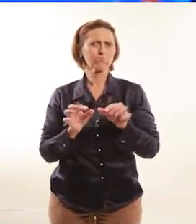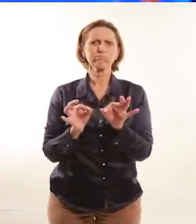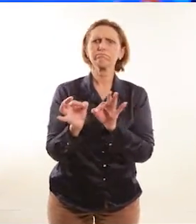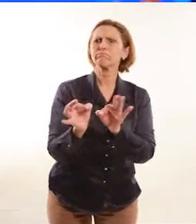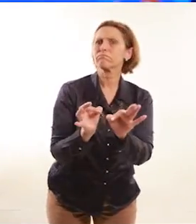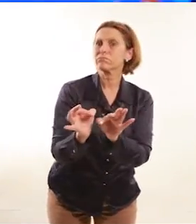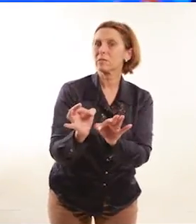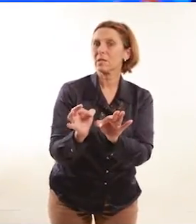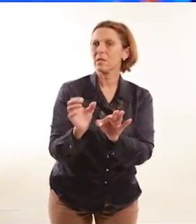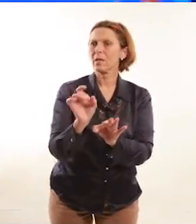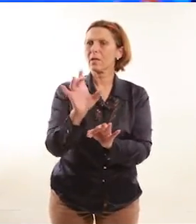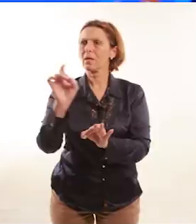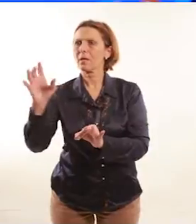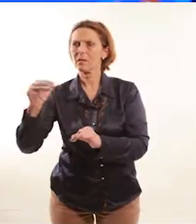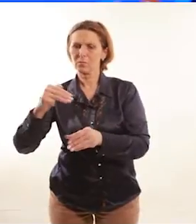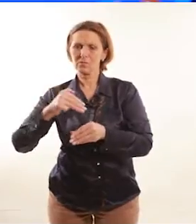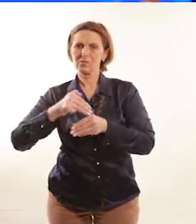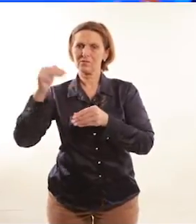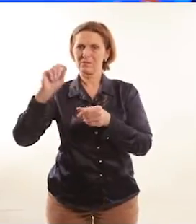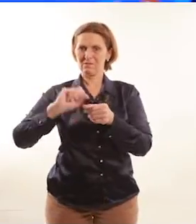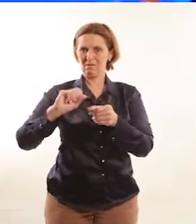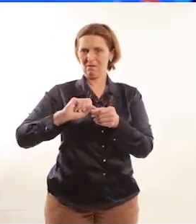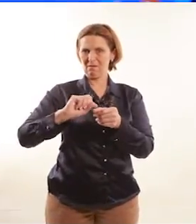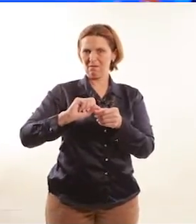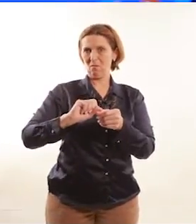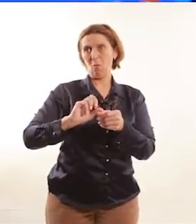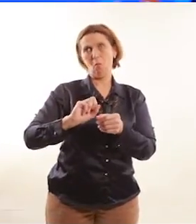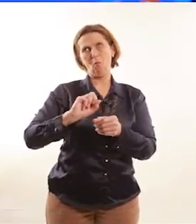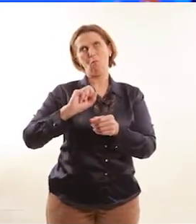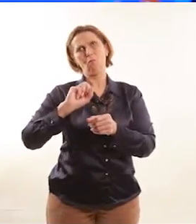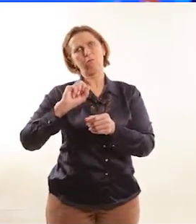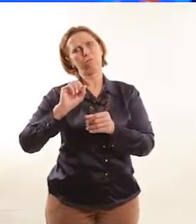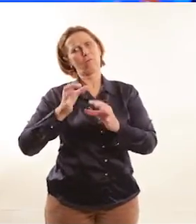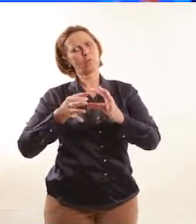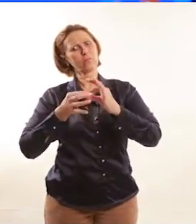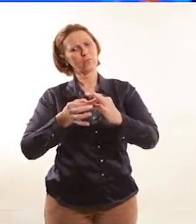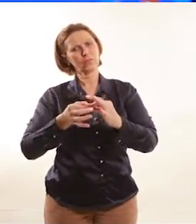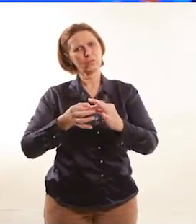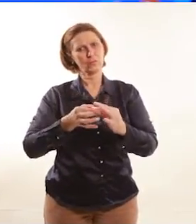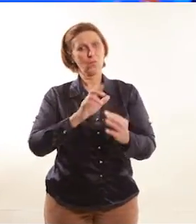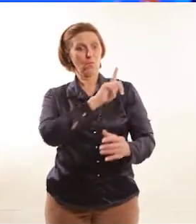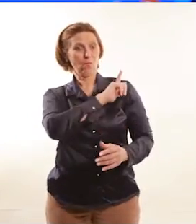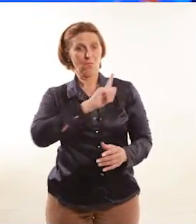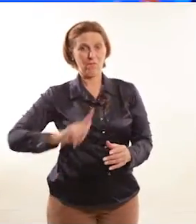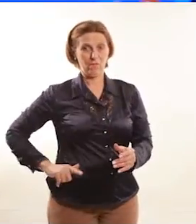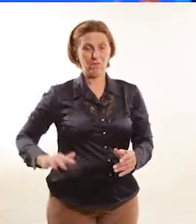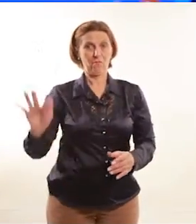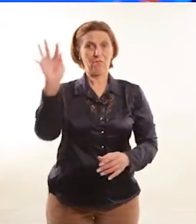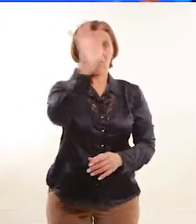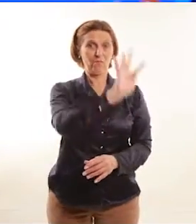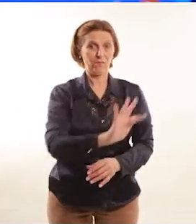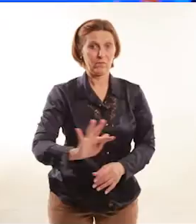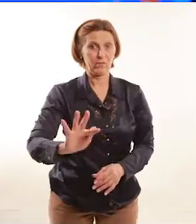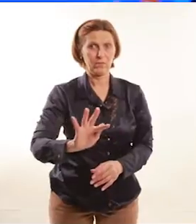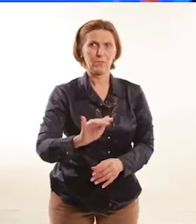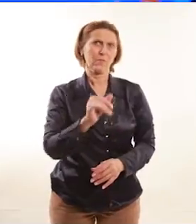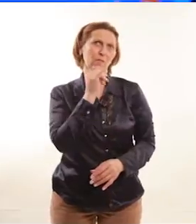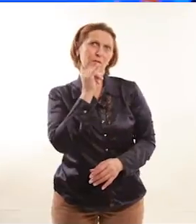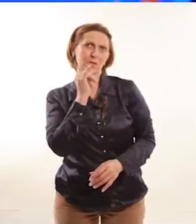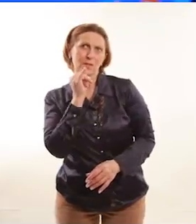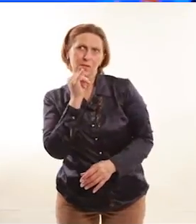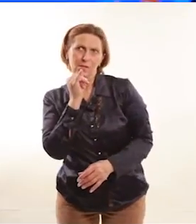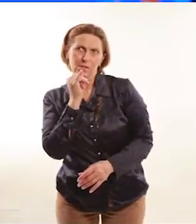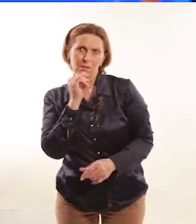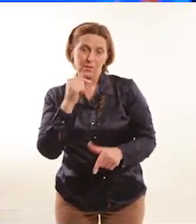programas que o município pactua com o governo federal ou com o estado. Por exemplo, a pactuação